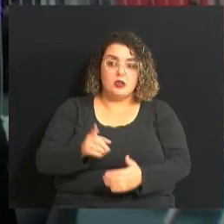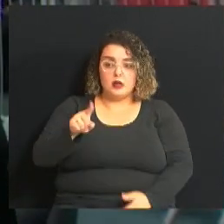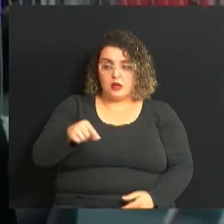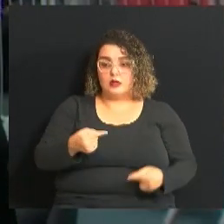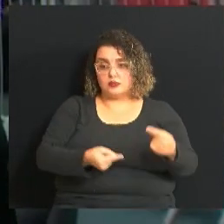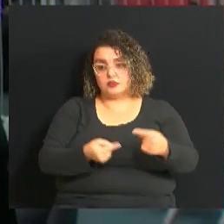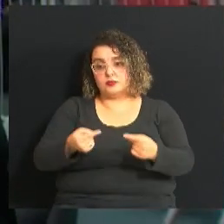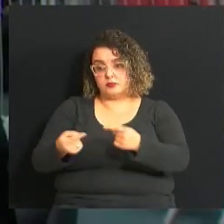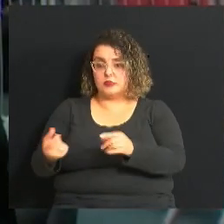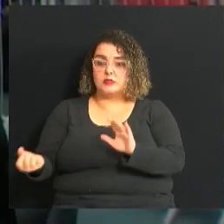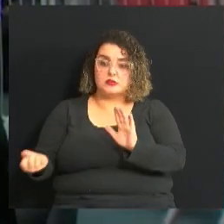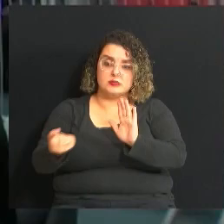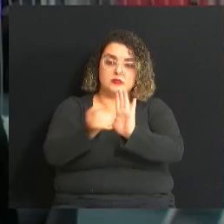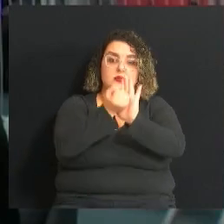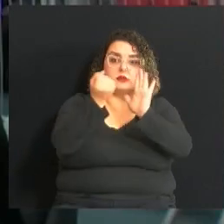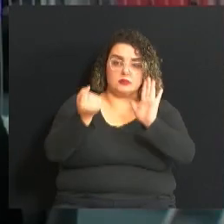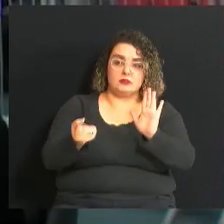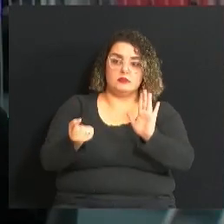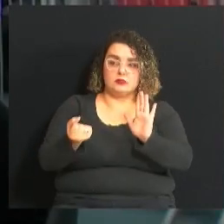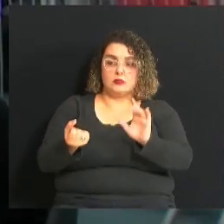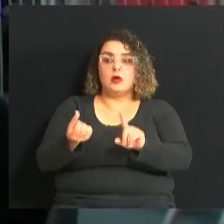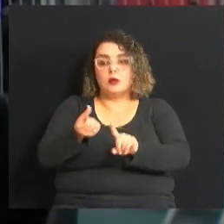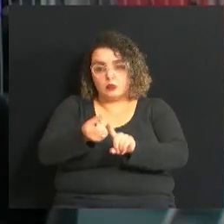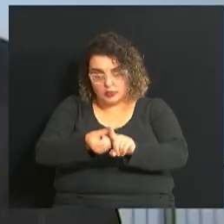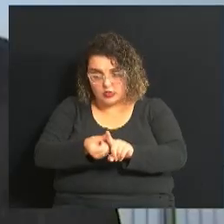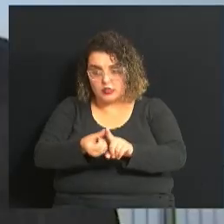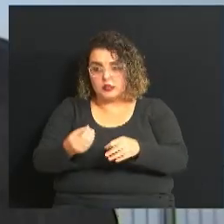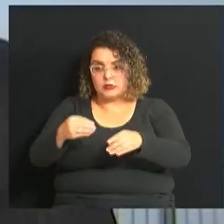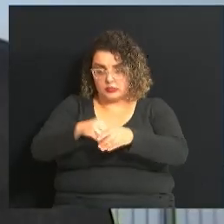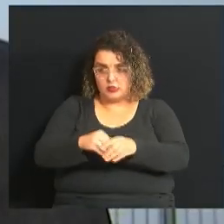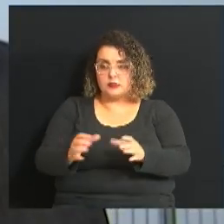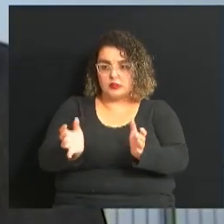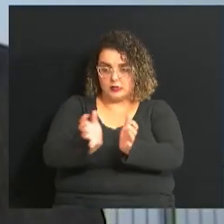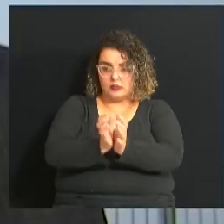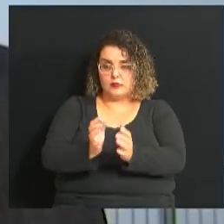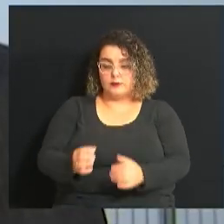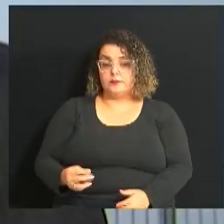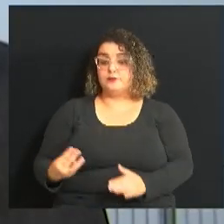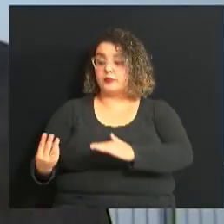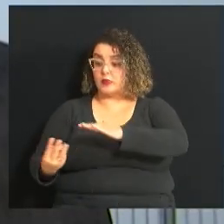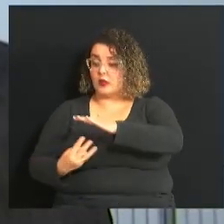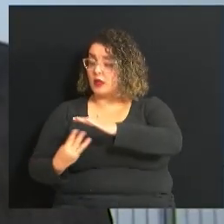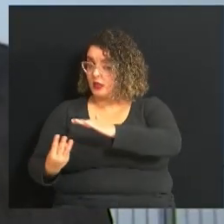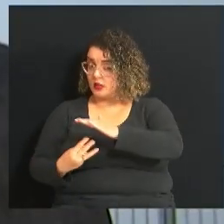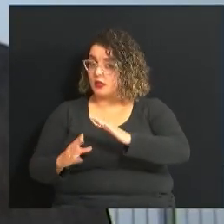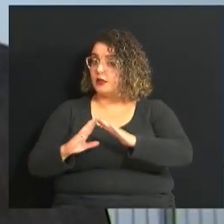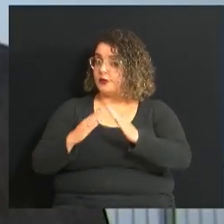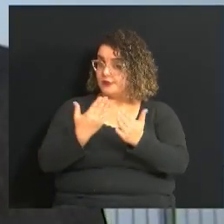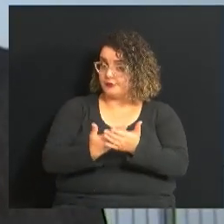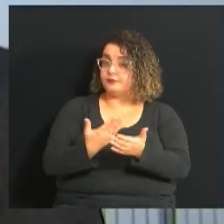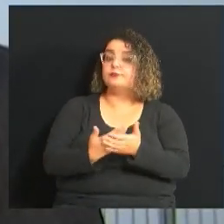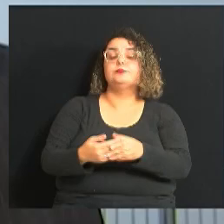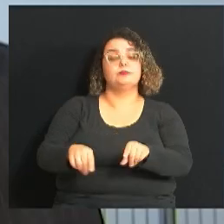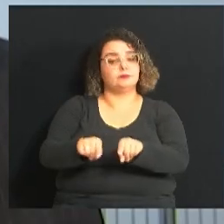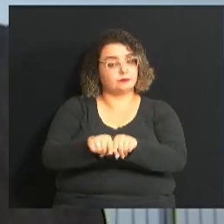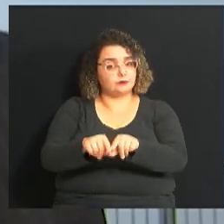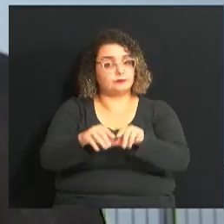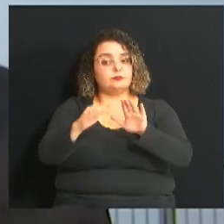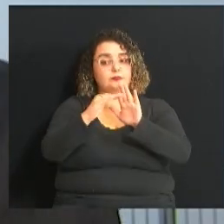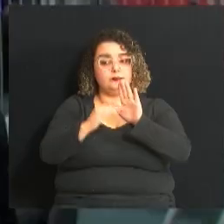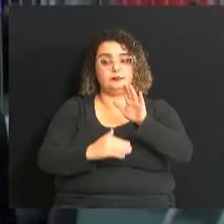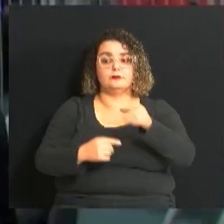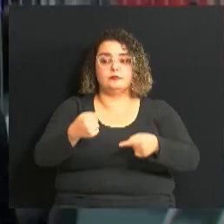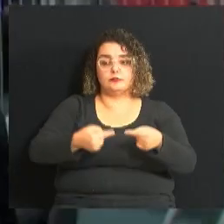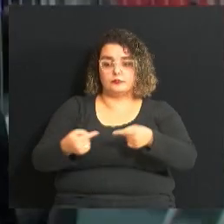debates que marcou o semestre dentro aqui da comissão a terceirização da educação também foi pauta de debate